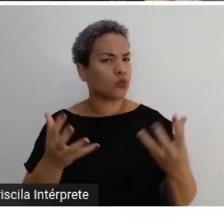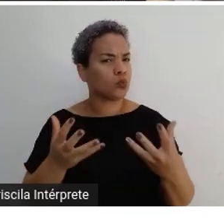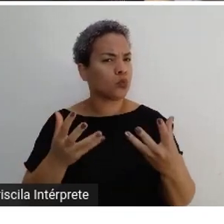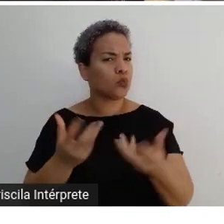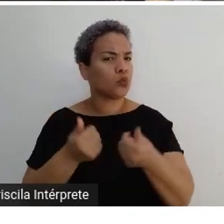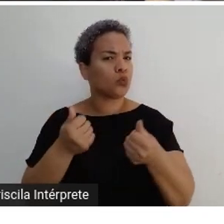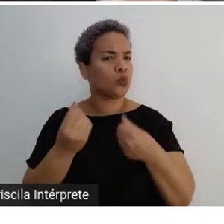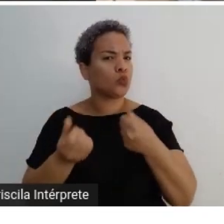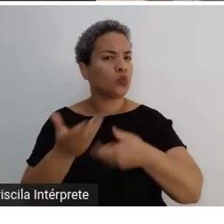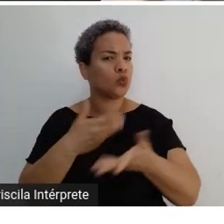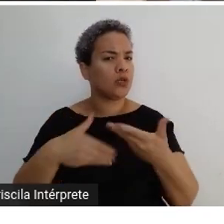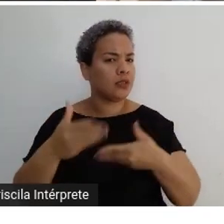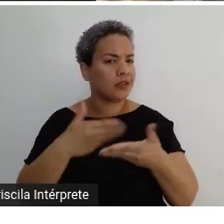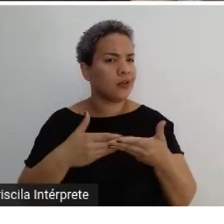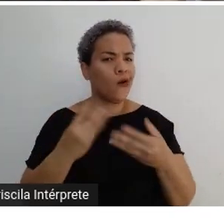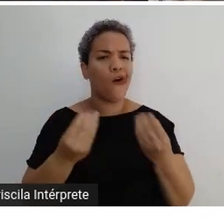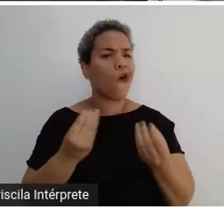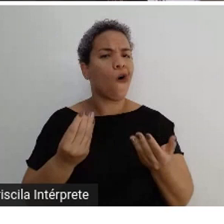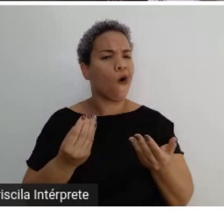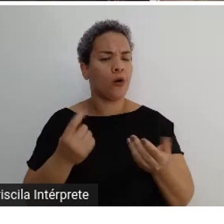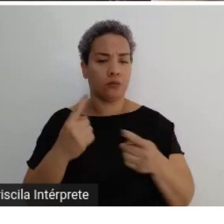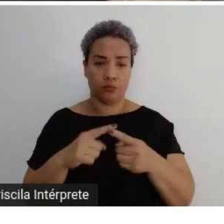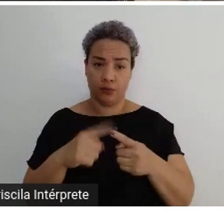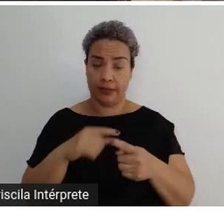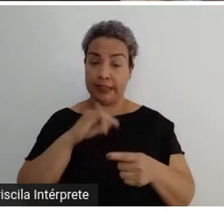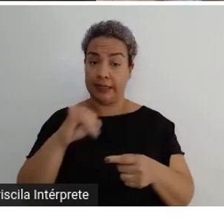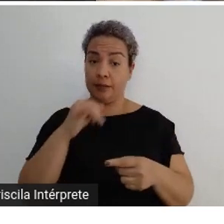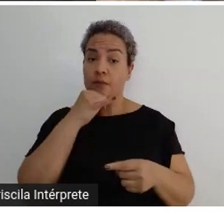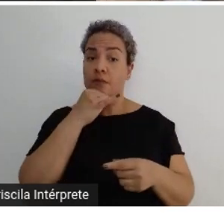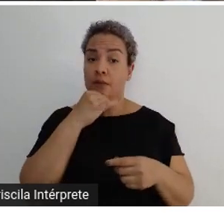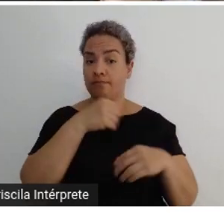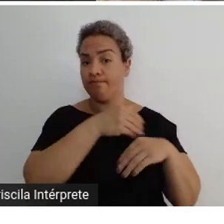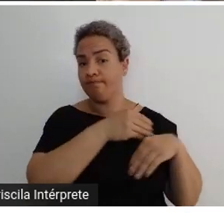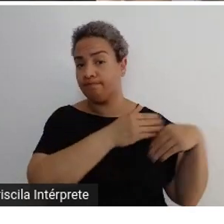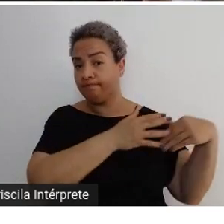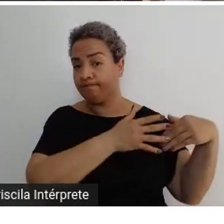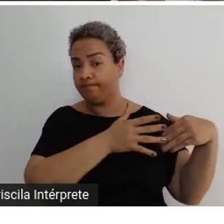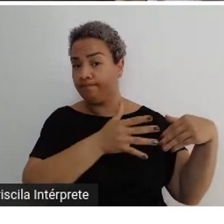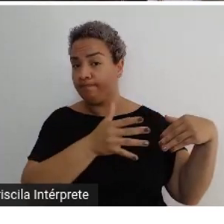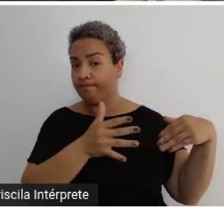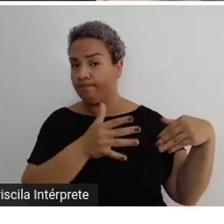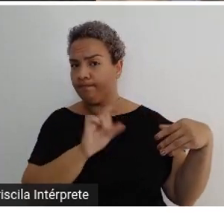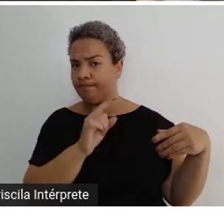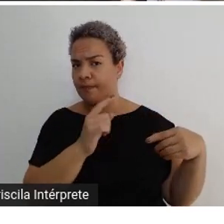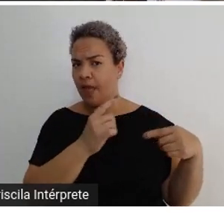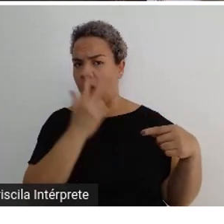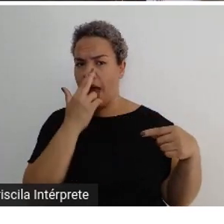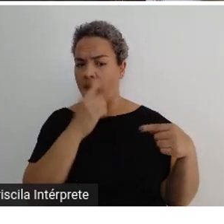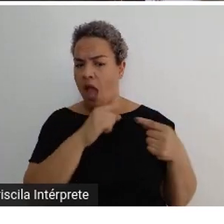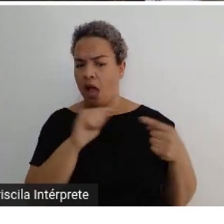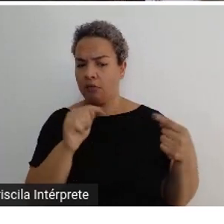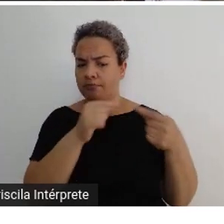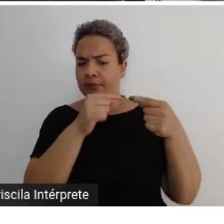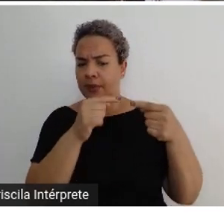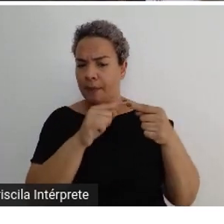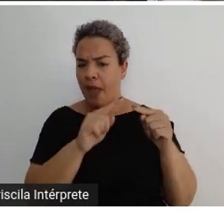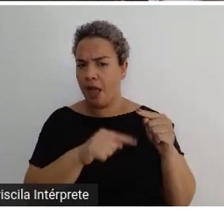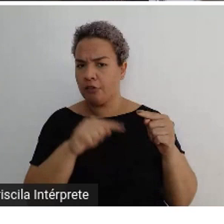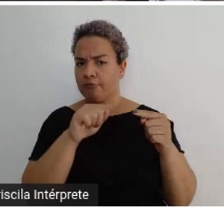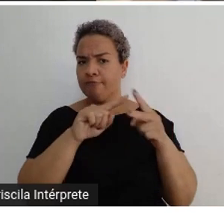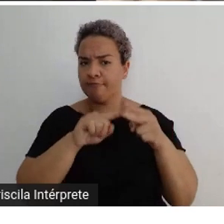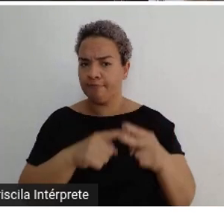da interação. Por quê? Se a jornada não foi construída de forma adequada ou ela precisa de algum